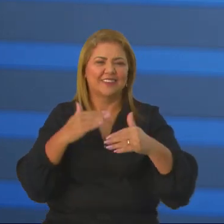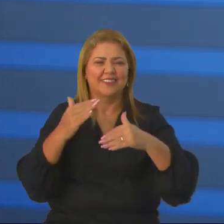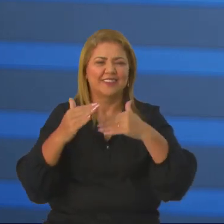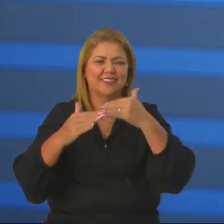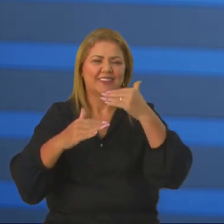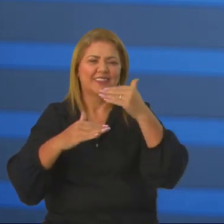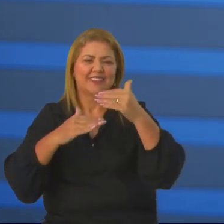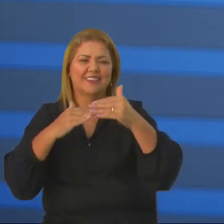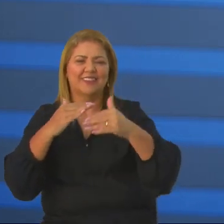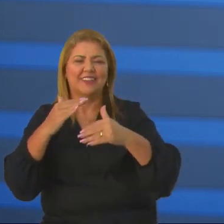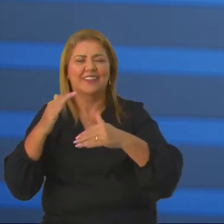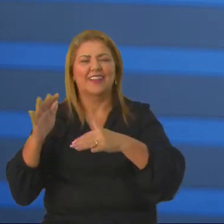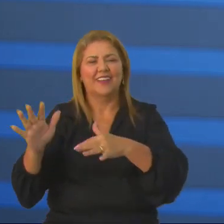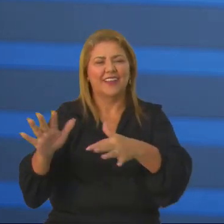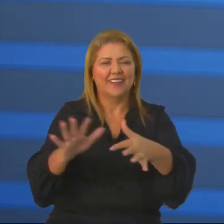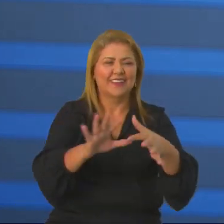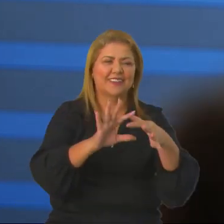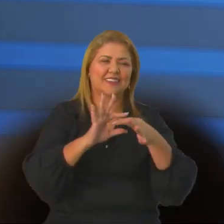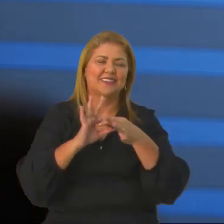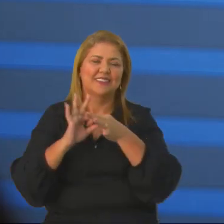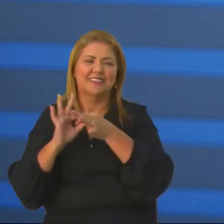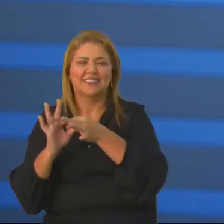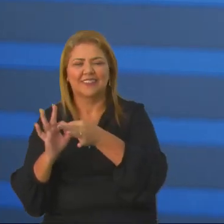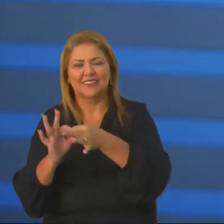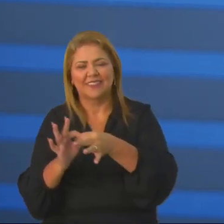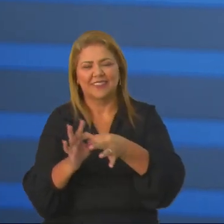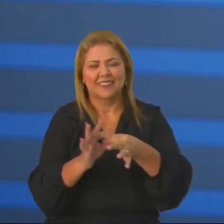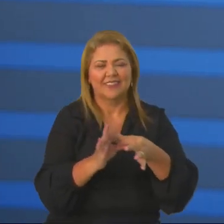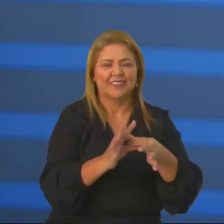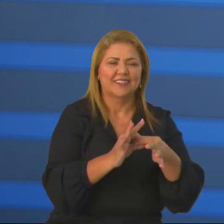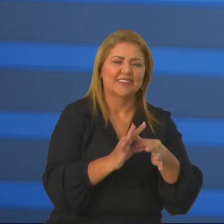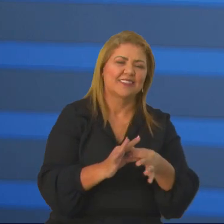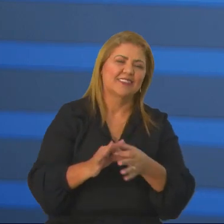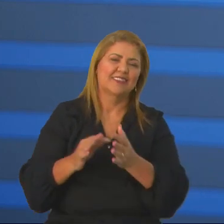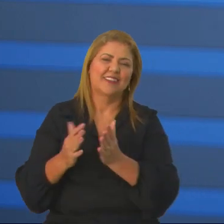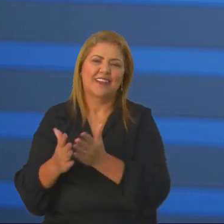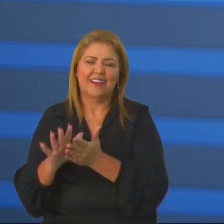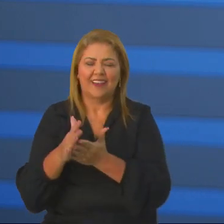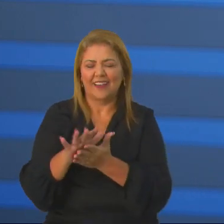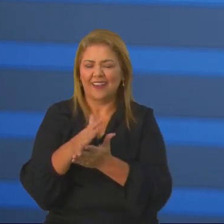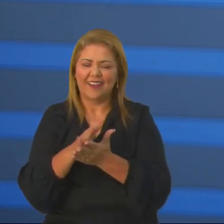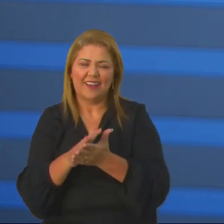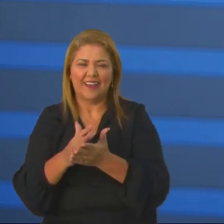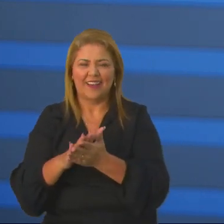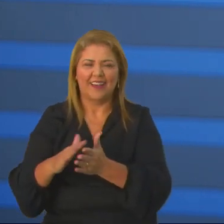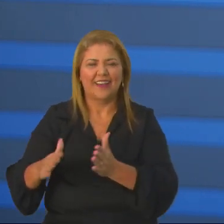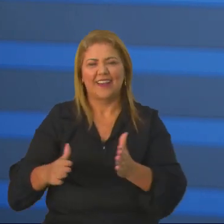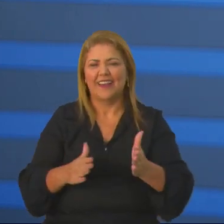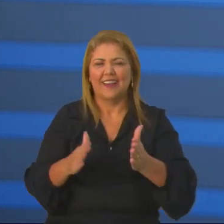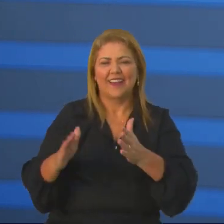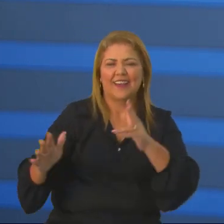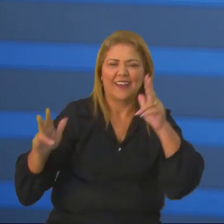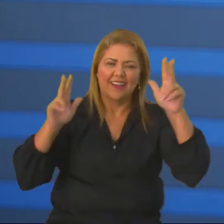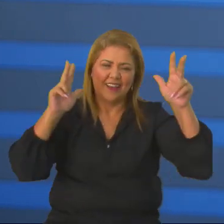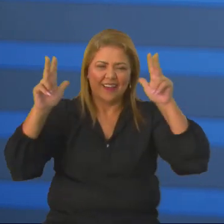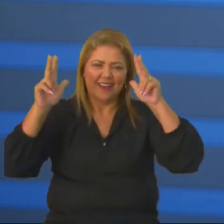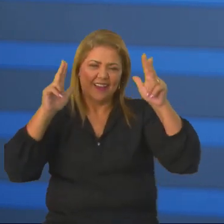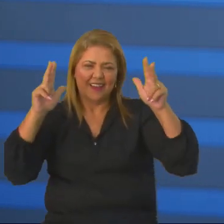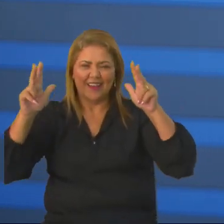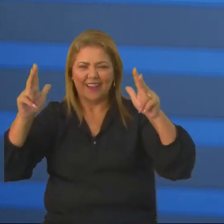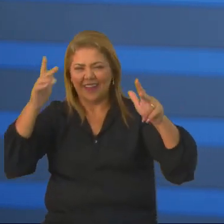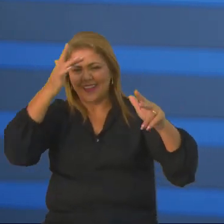do passista vai encantar a avenida, e todo o povo